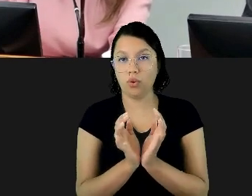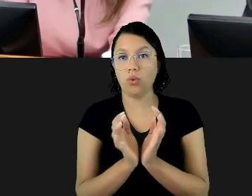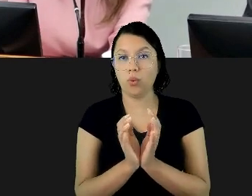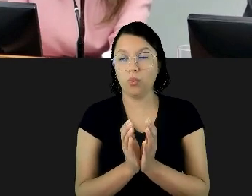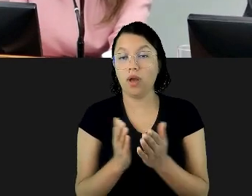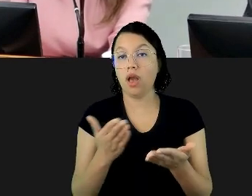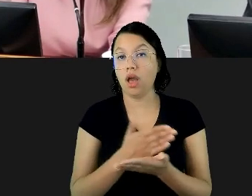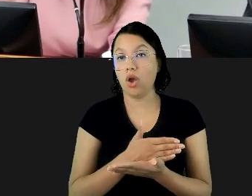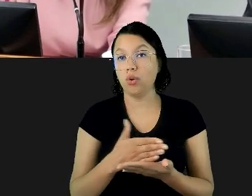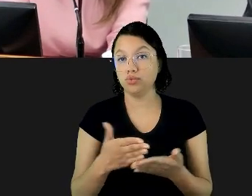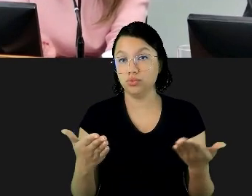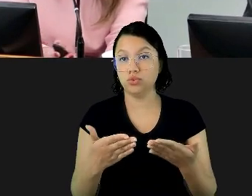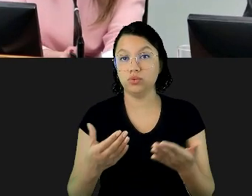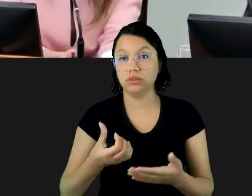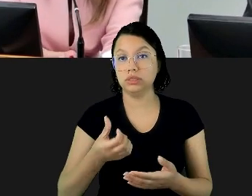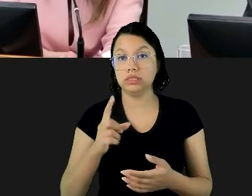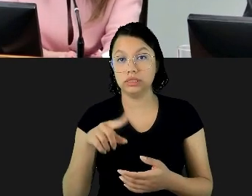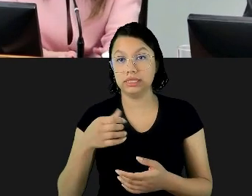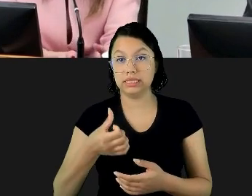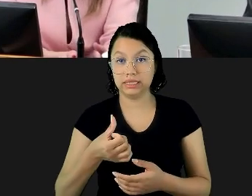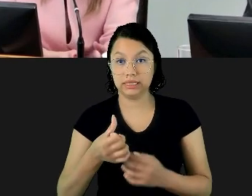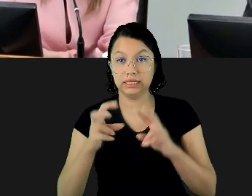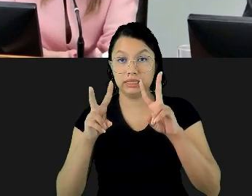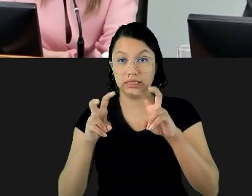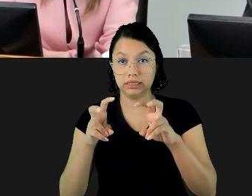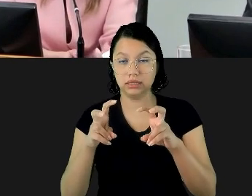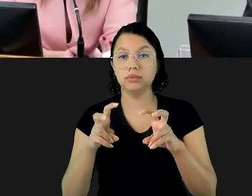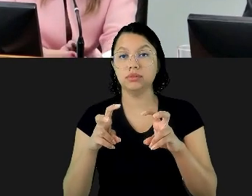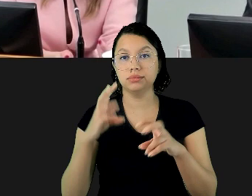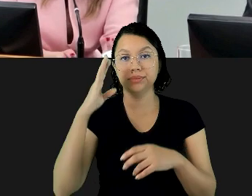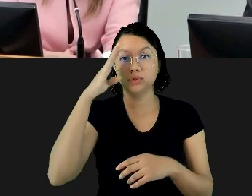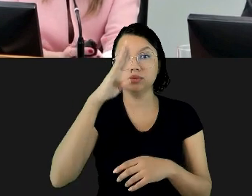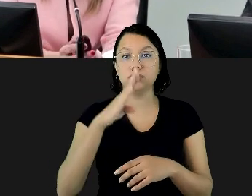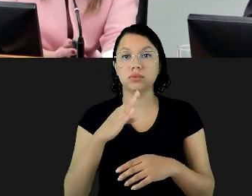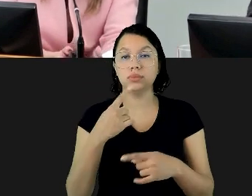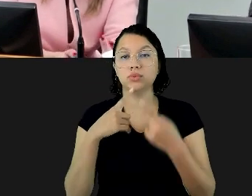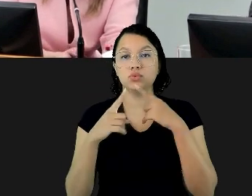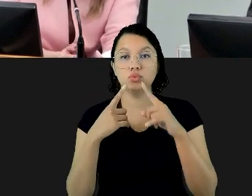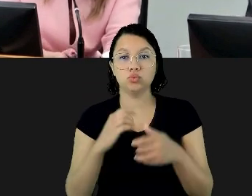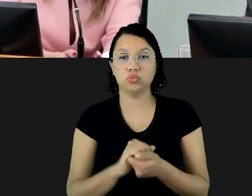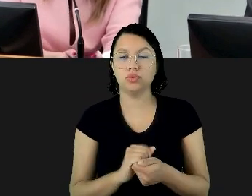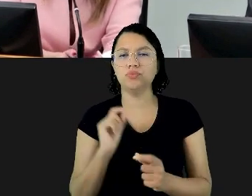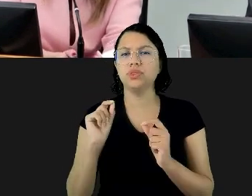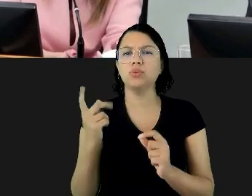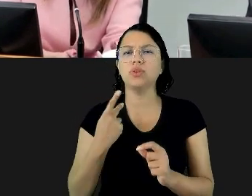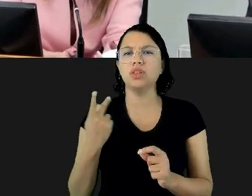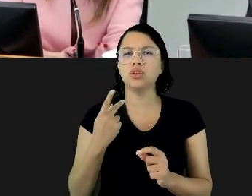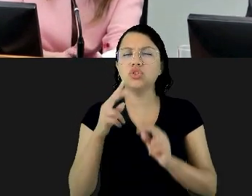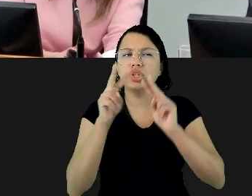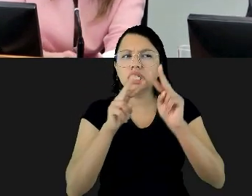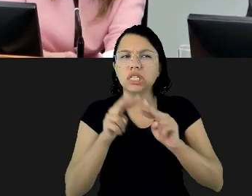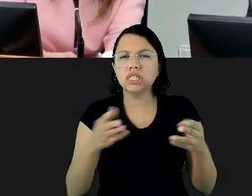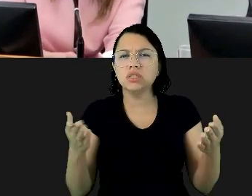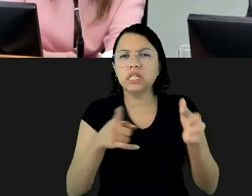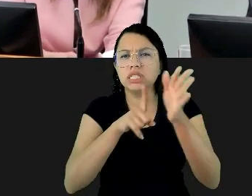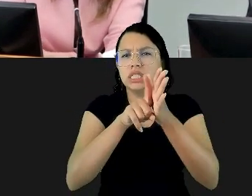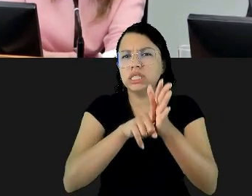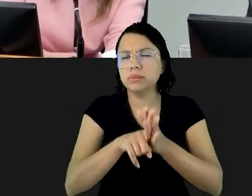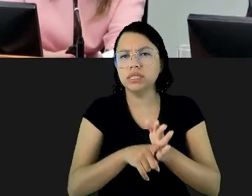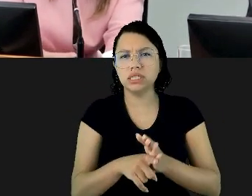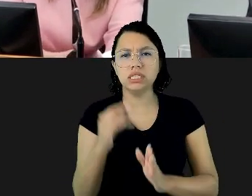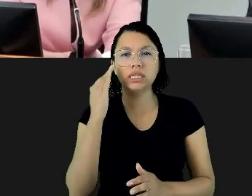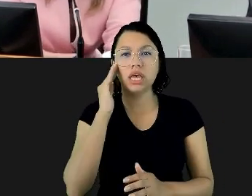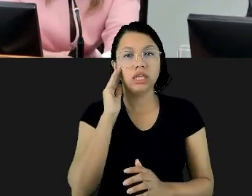de debate. E o que a gente, analisando essas pesquisas, entendeu como o maior desafio